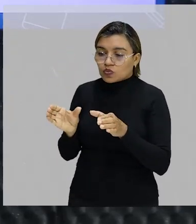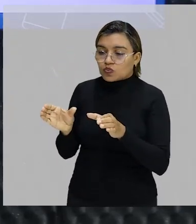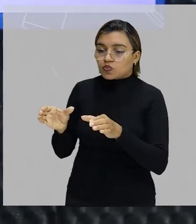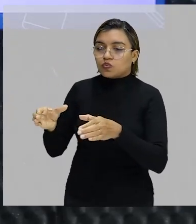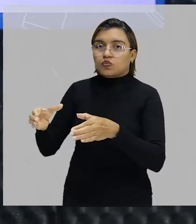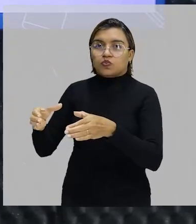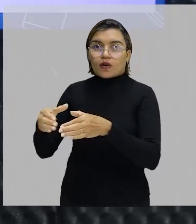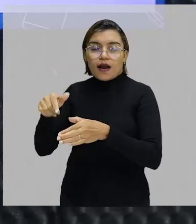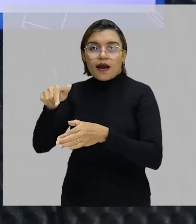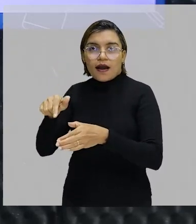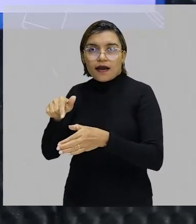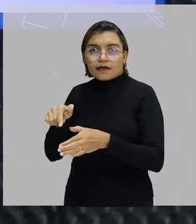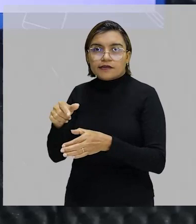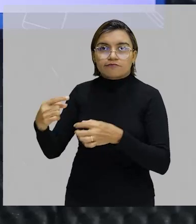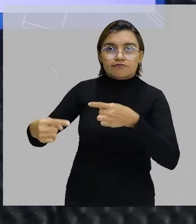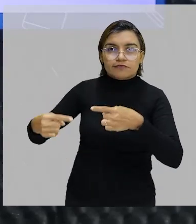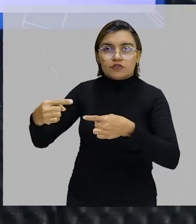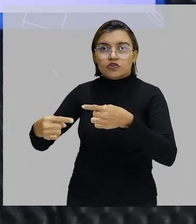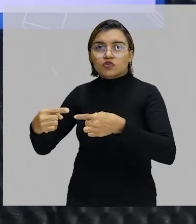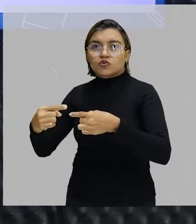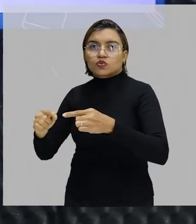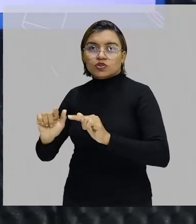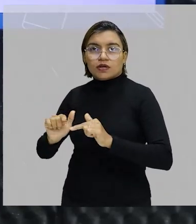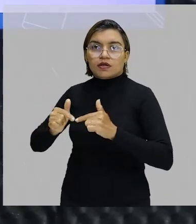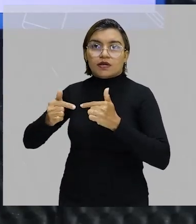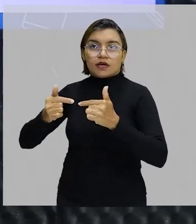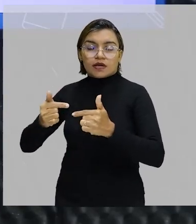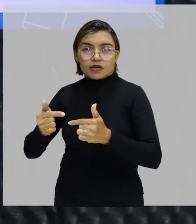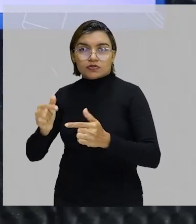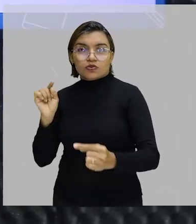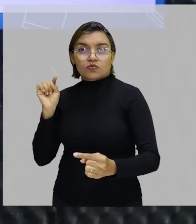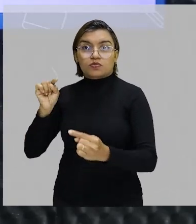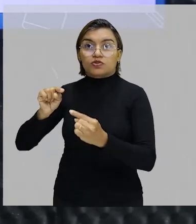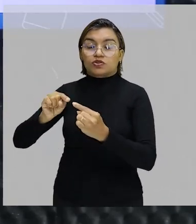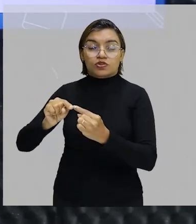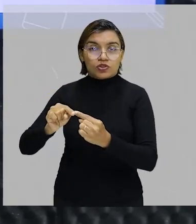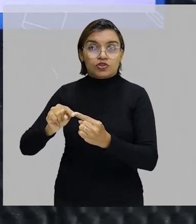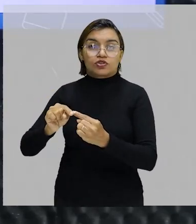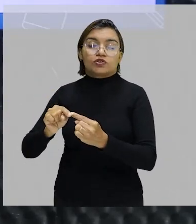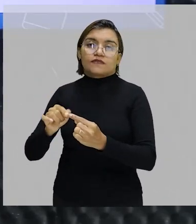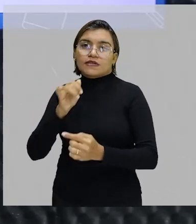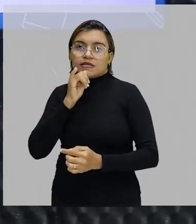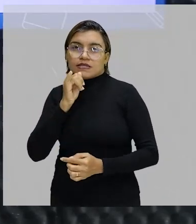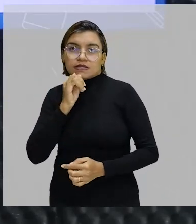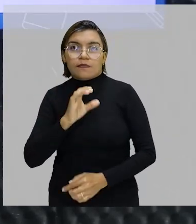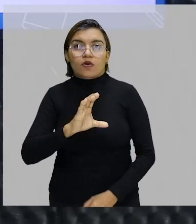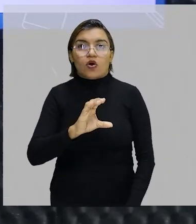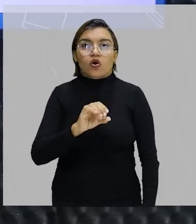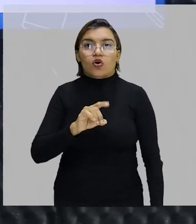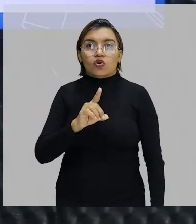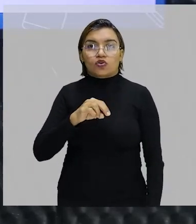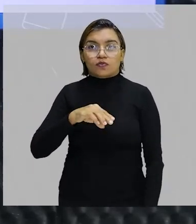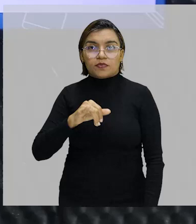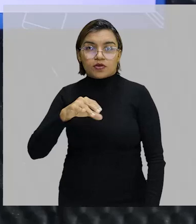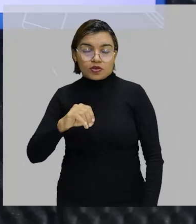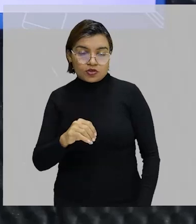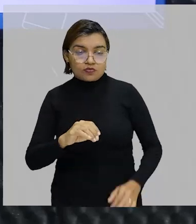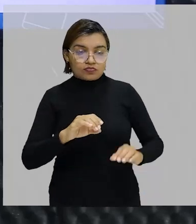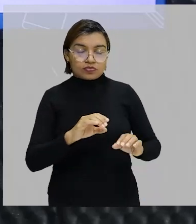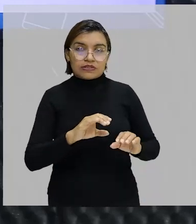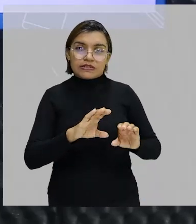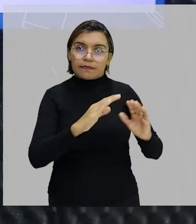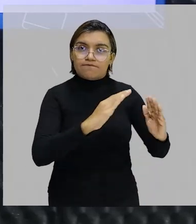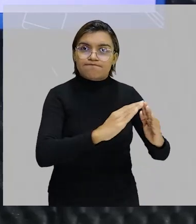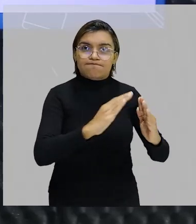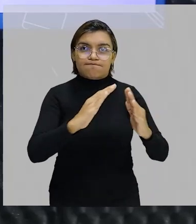para deliberar determinadas ações em função de uma coletividade. Condomínio, para falar do portão